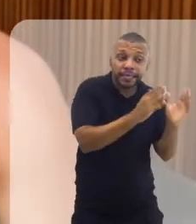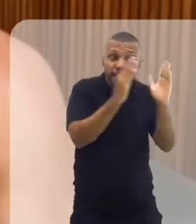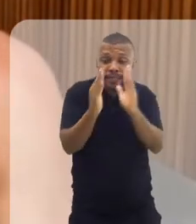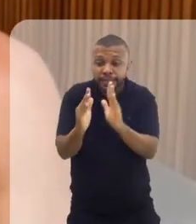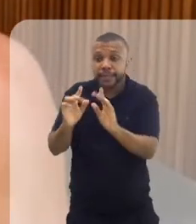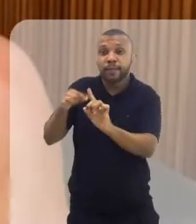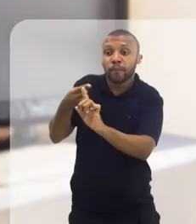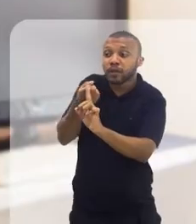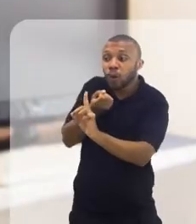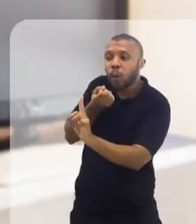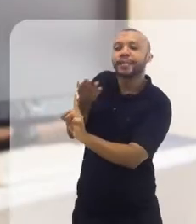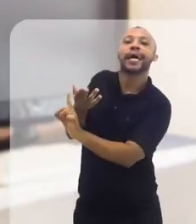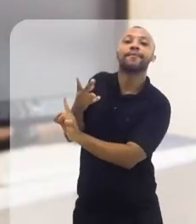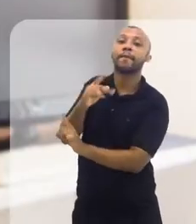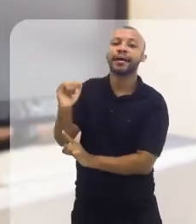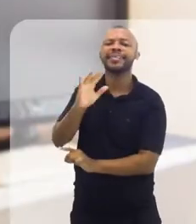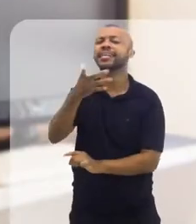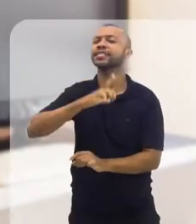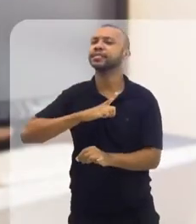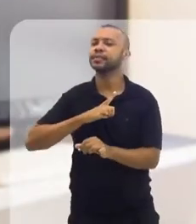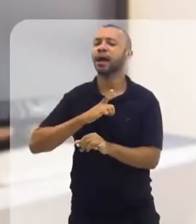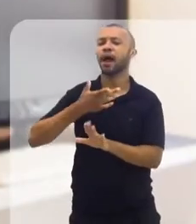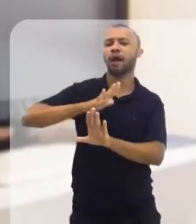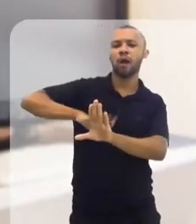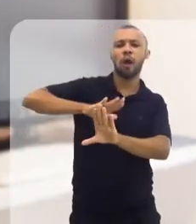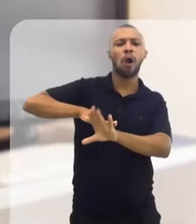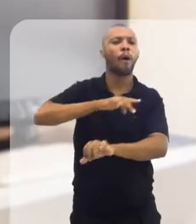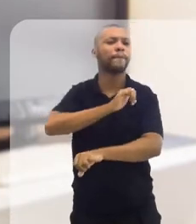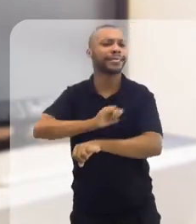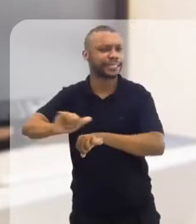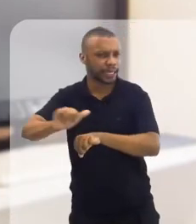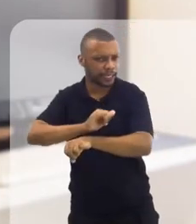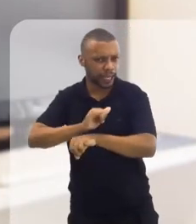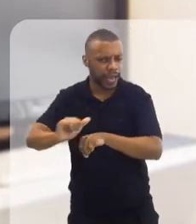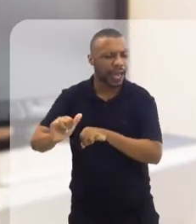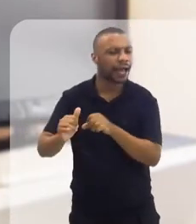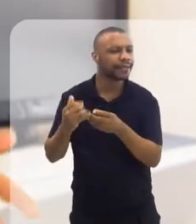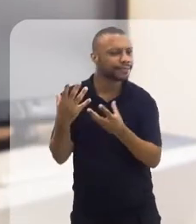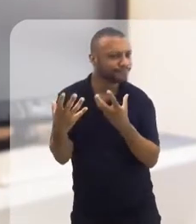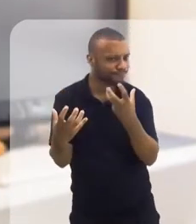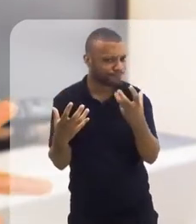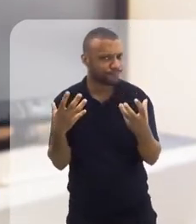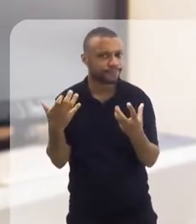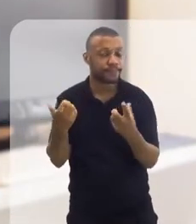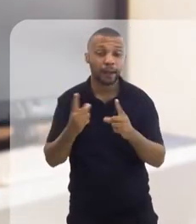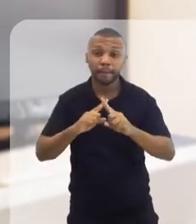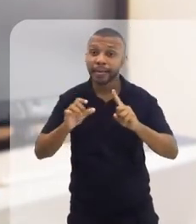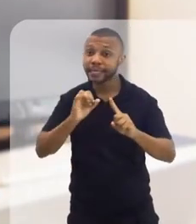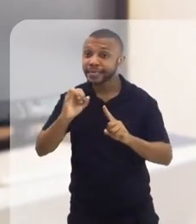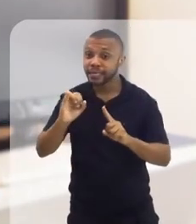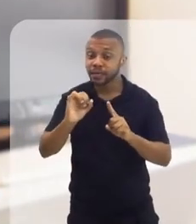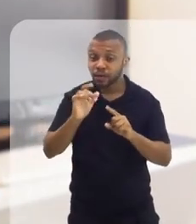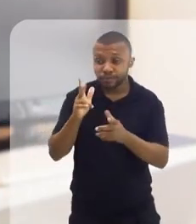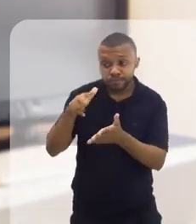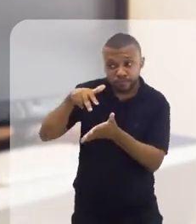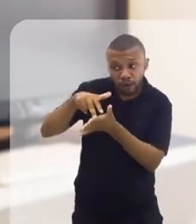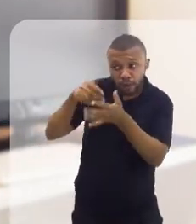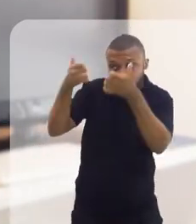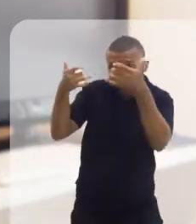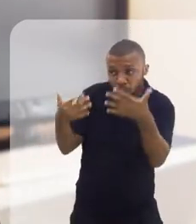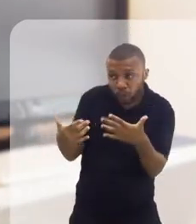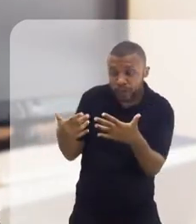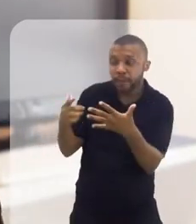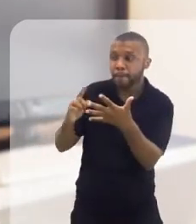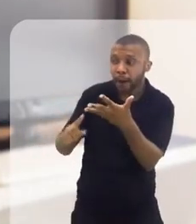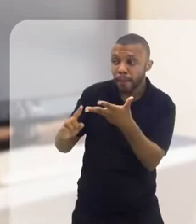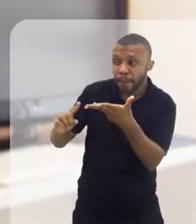um filtro até Você chegar. já tinha E uma aí, estratégia, já né? Se tinha eu uma chegar com uma estratégia. ideia meio assim, mas se eu chegar com uma coisa